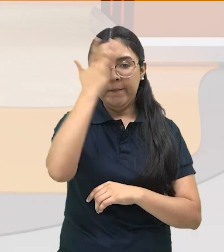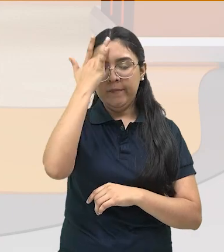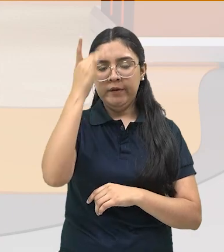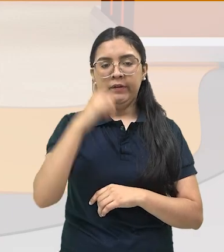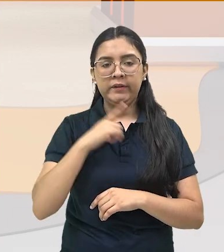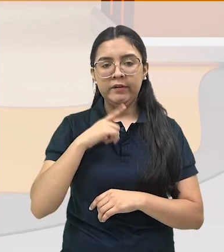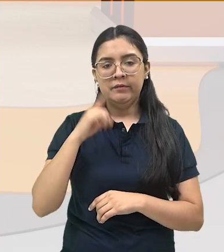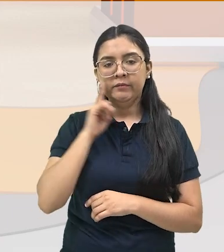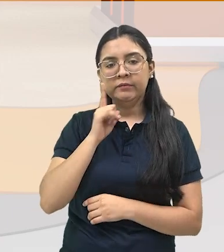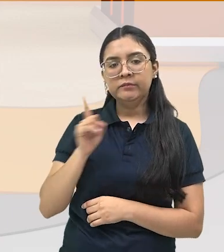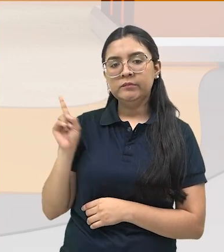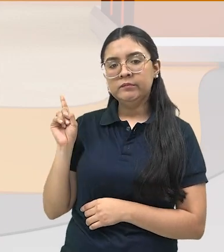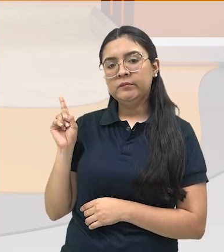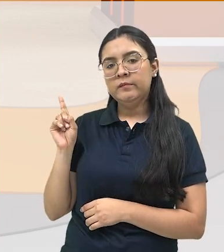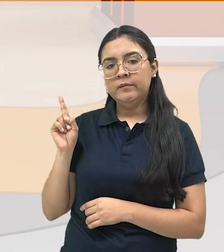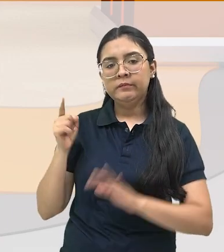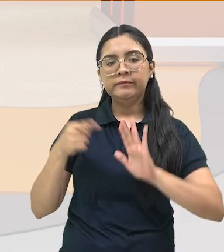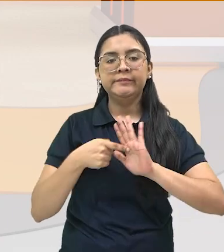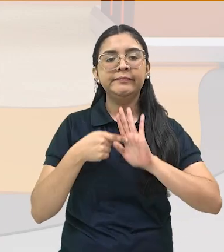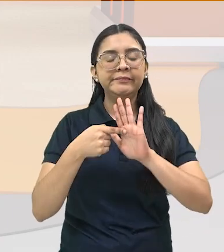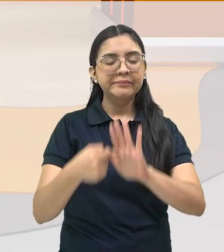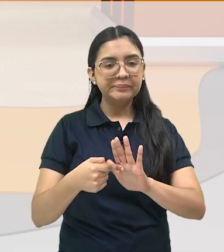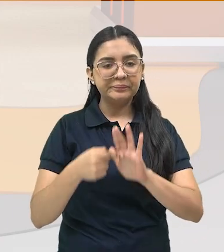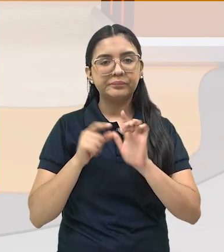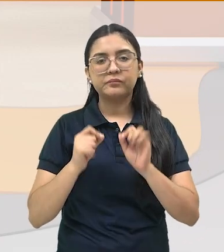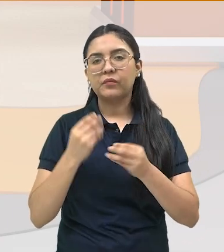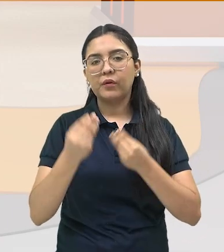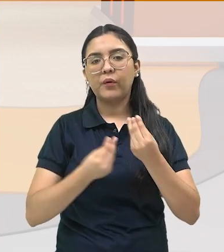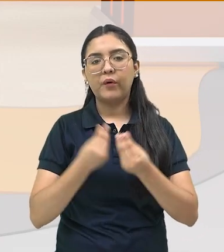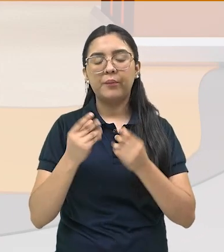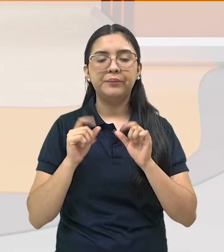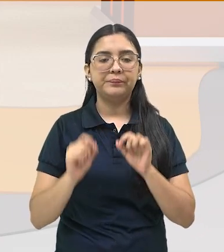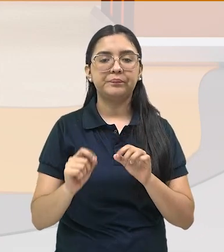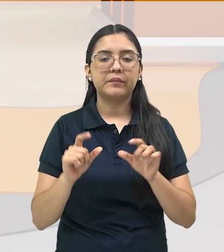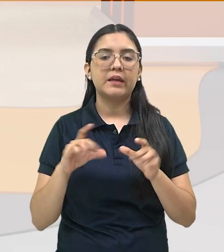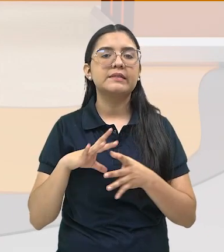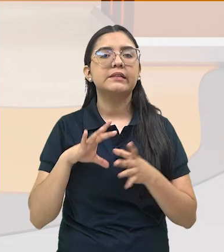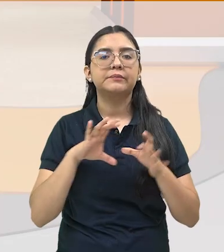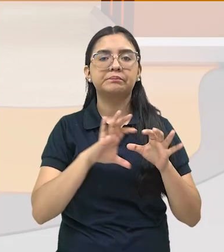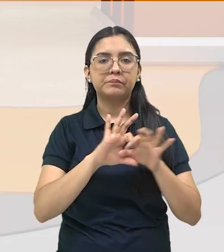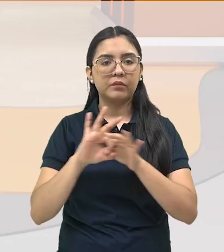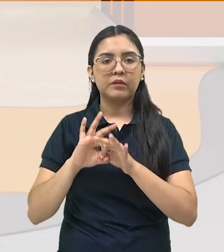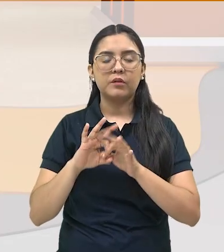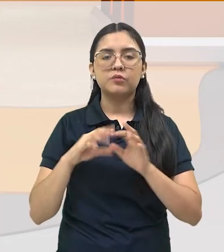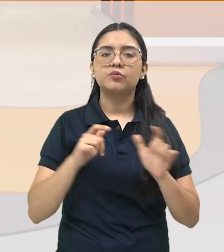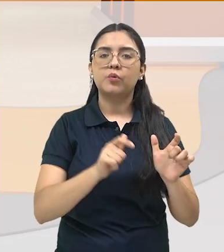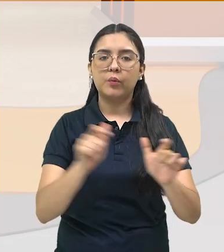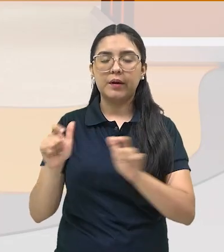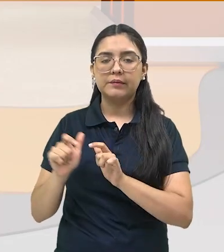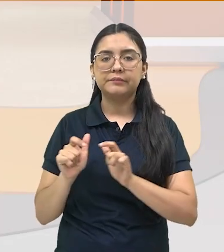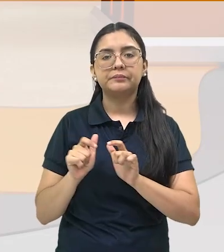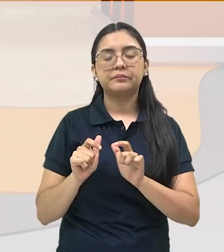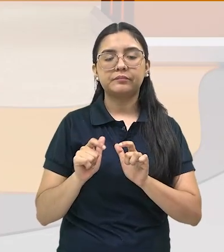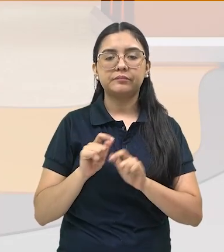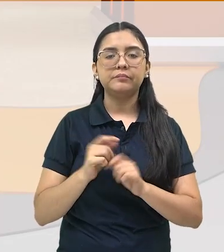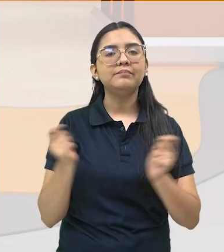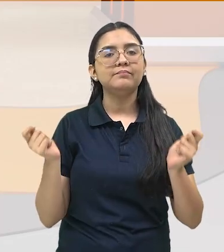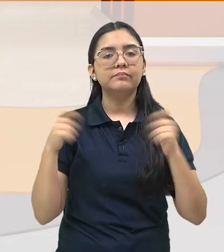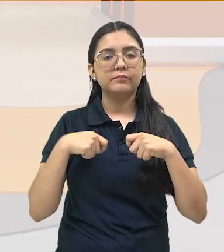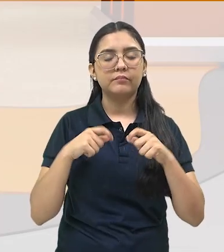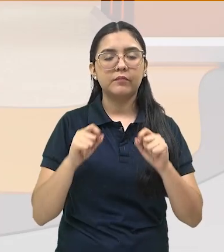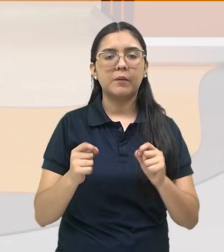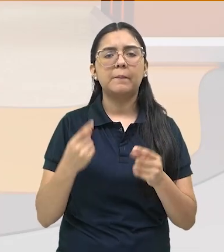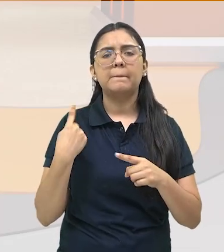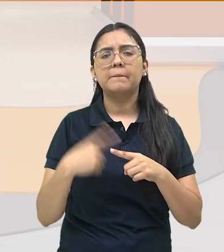uma animação, tá? Que mostra basicamente como foi essa maior conexão entre os lugares, né? E por que a gente considera o